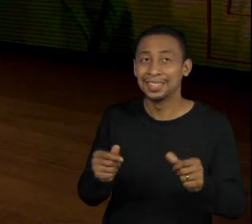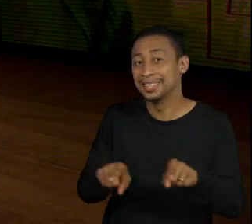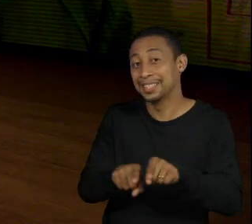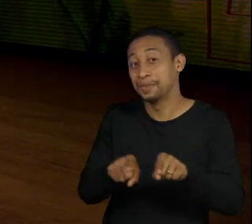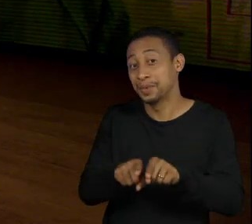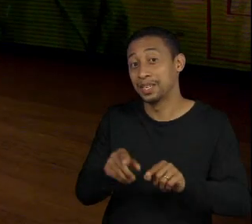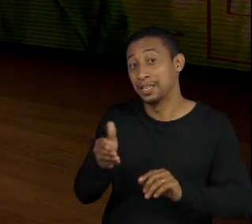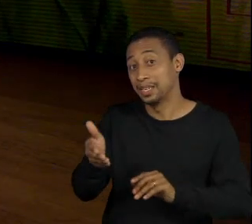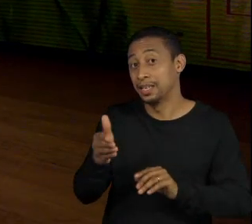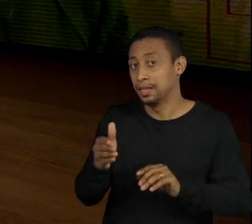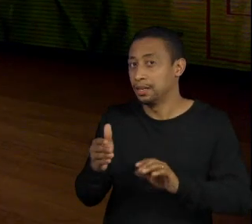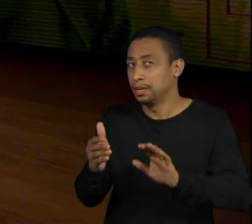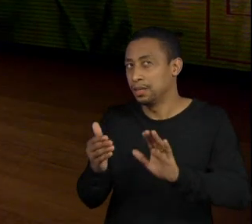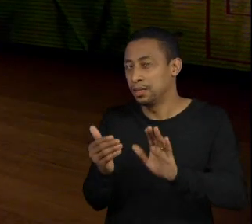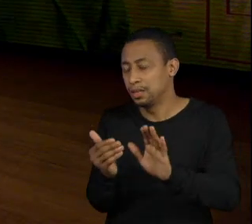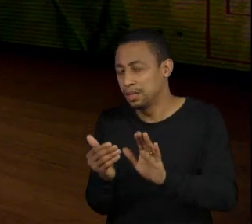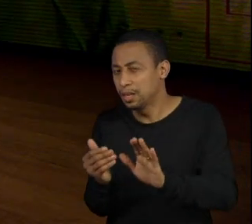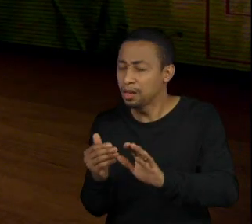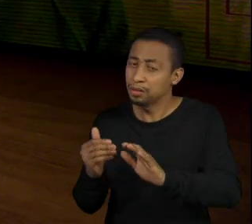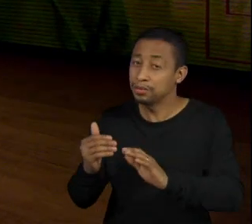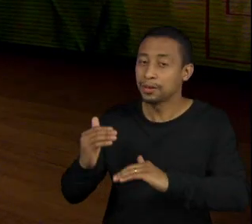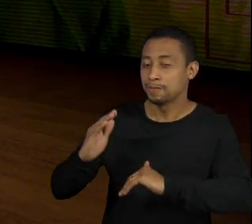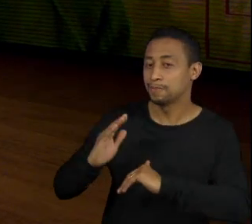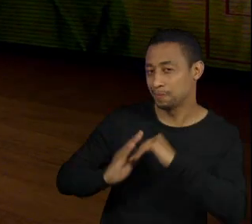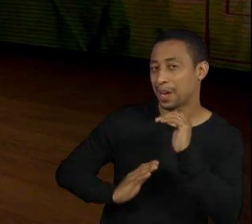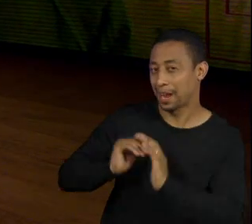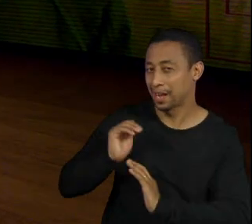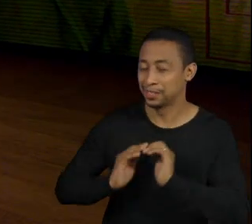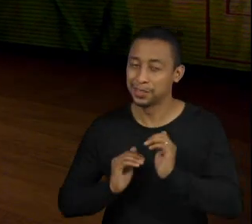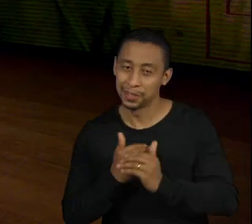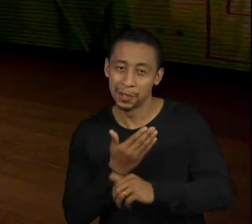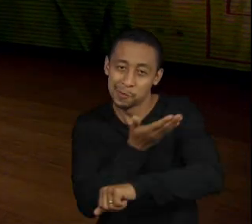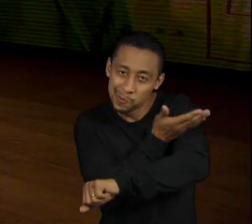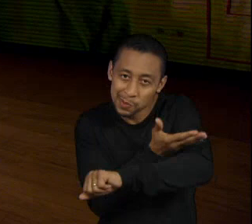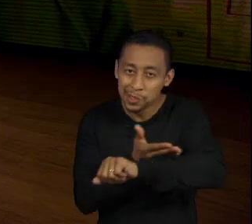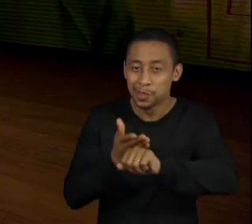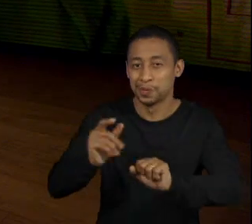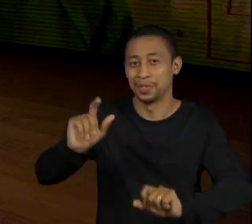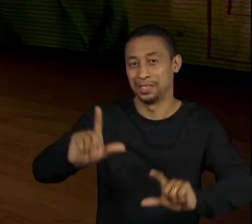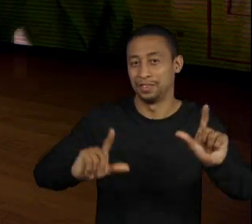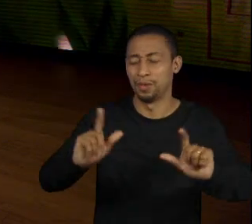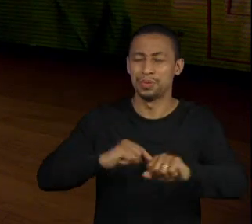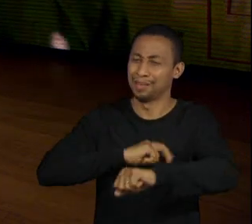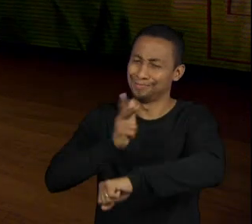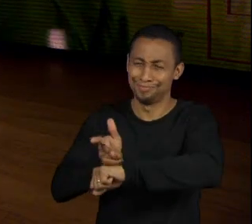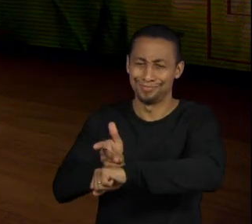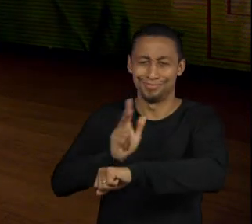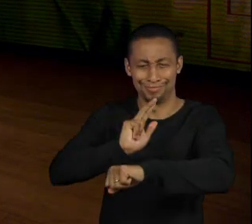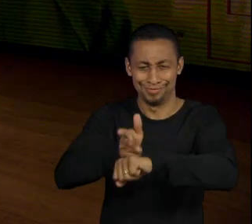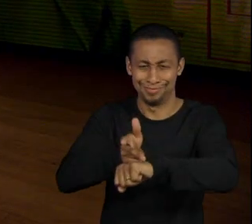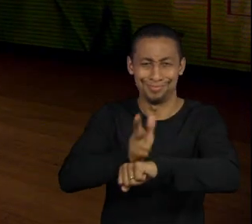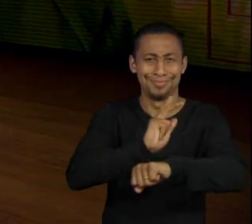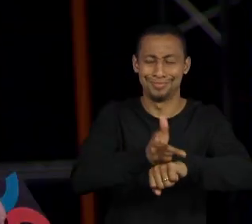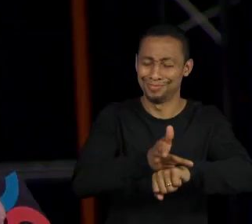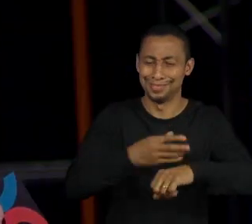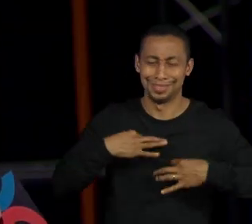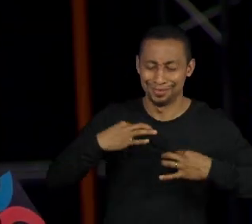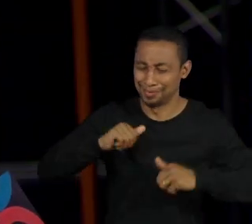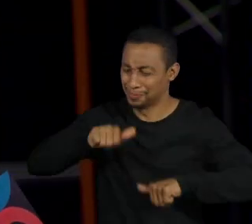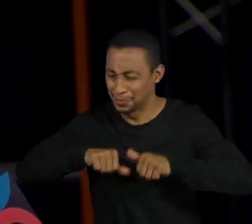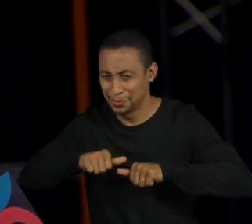acho que eu peguei uma certa prática com TV, porque eram muitas cenas e a gente tinha que se virar, tinha que